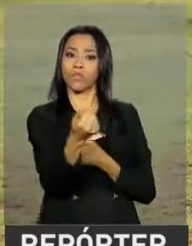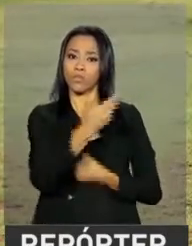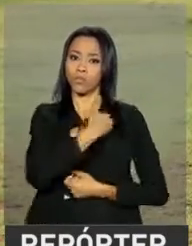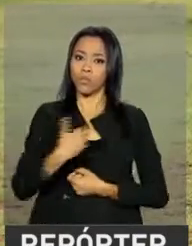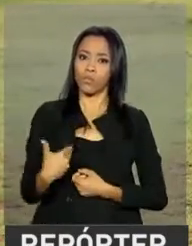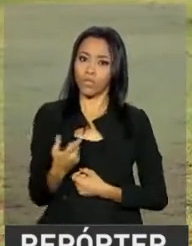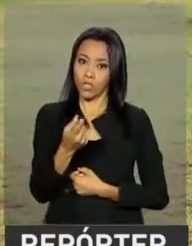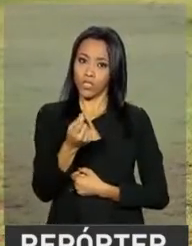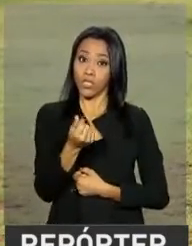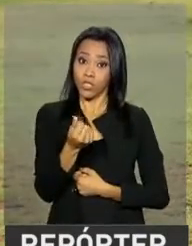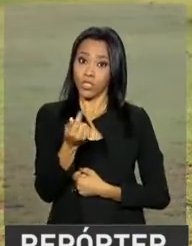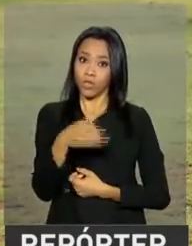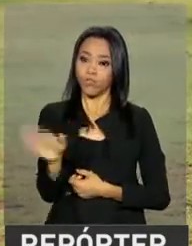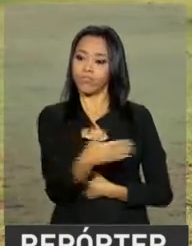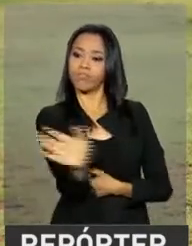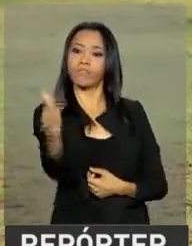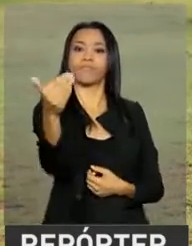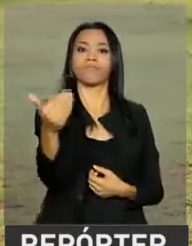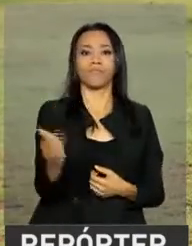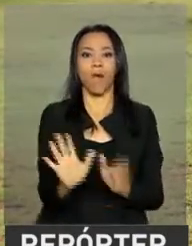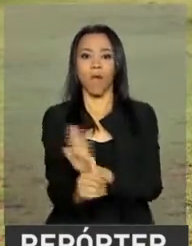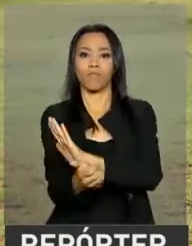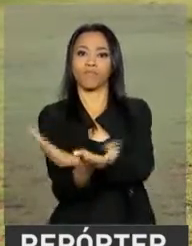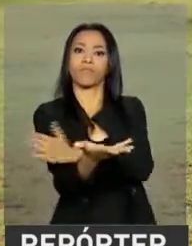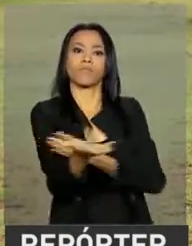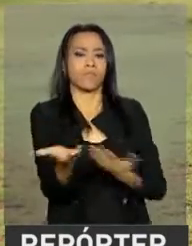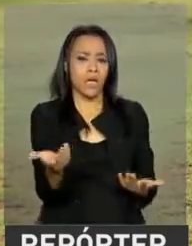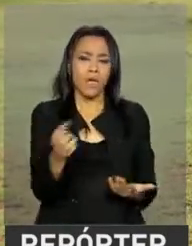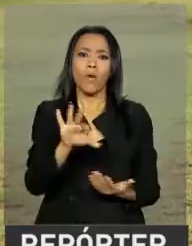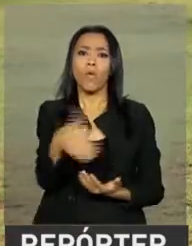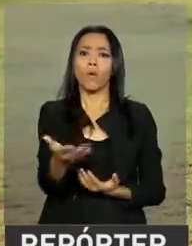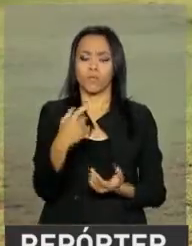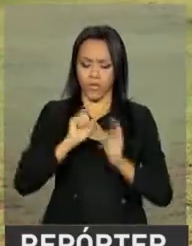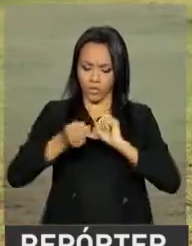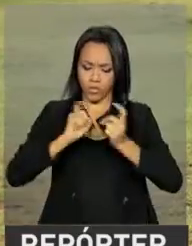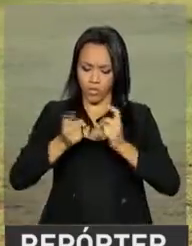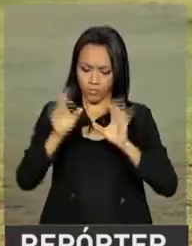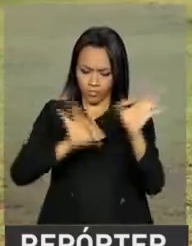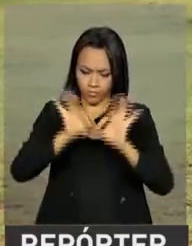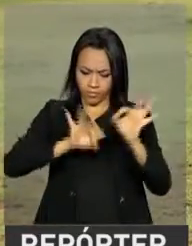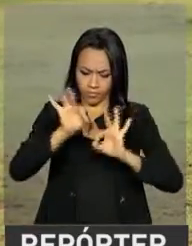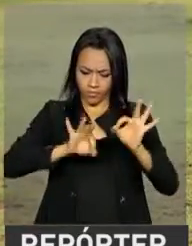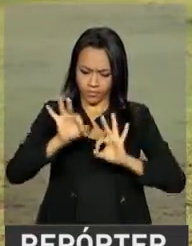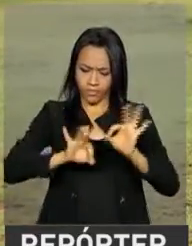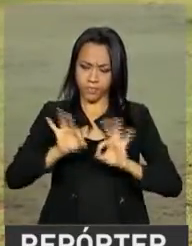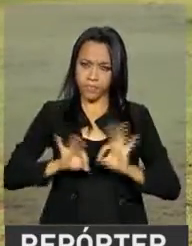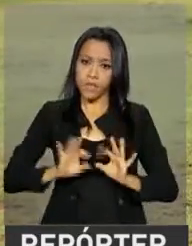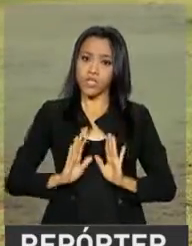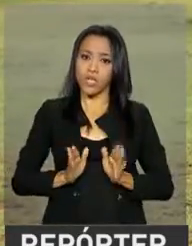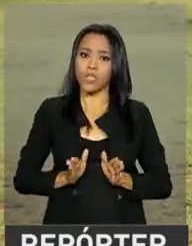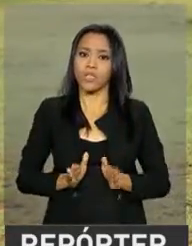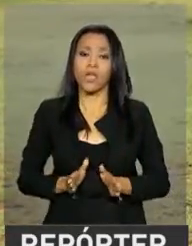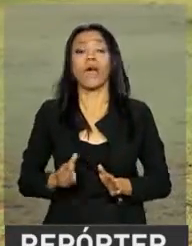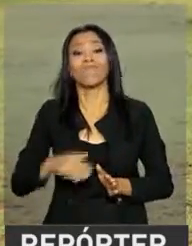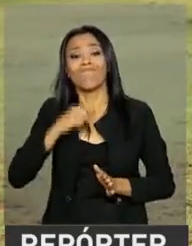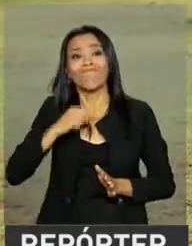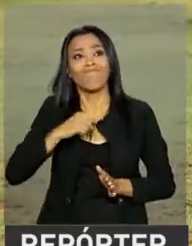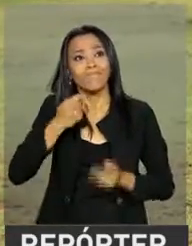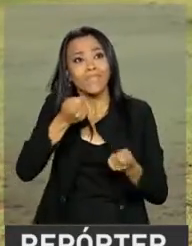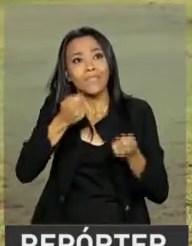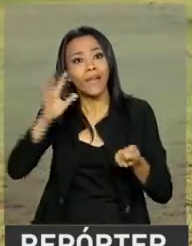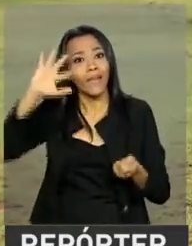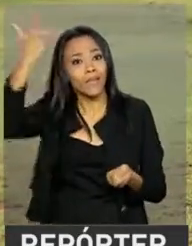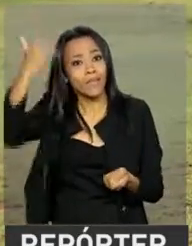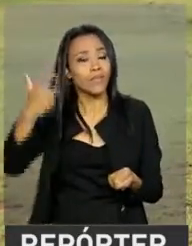desviados essa medida só é tomada quando todas as ações administrativas já foram adotadas para tentar resolver o problema